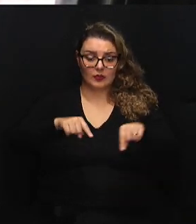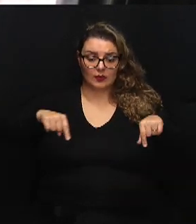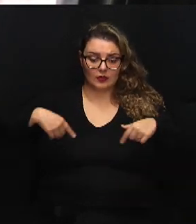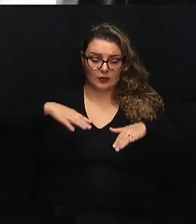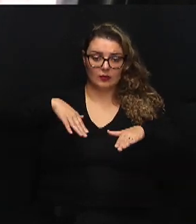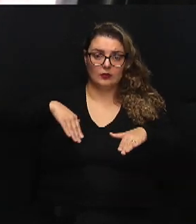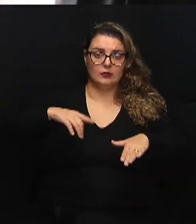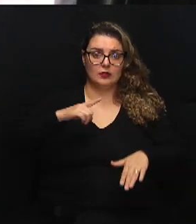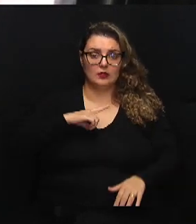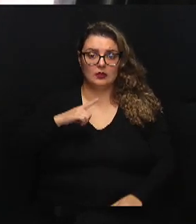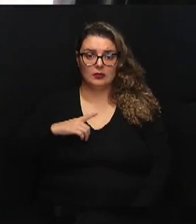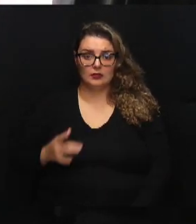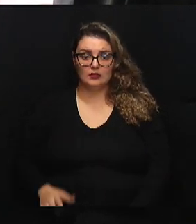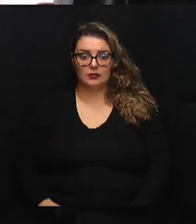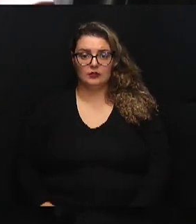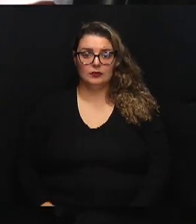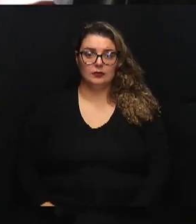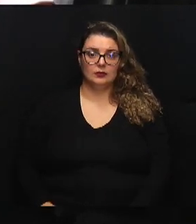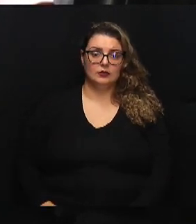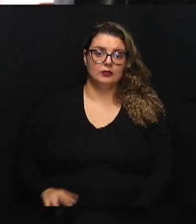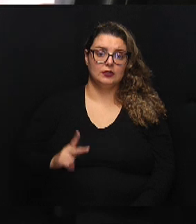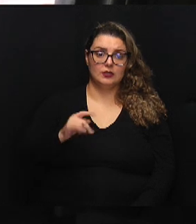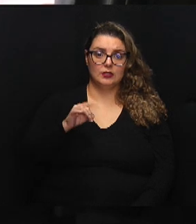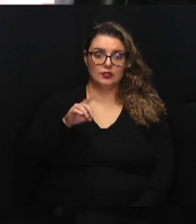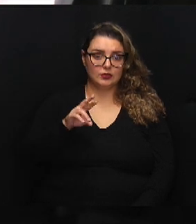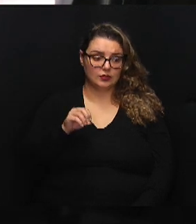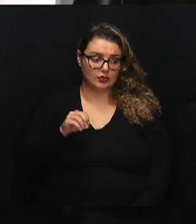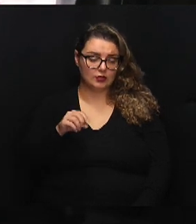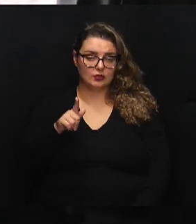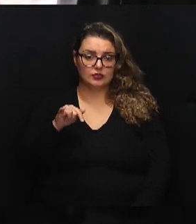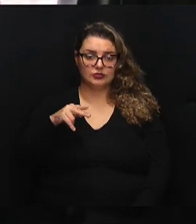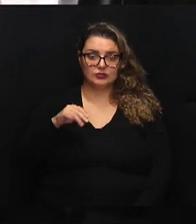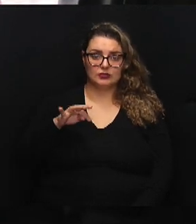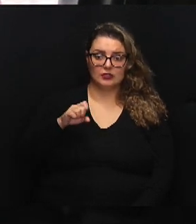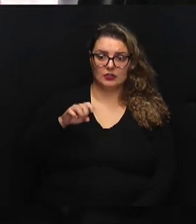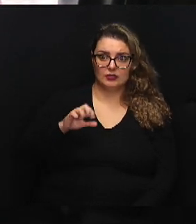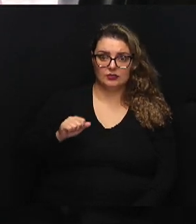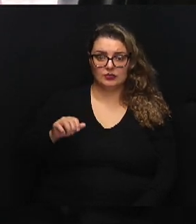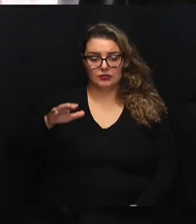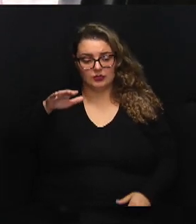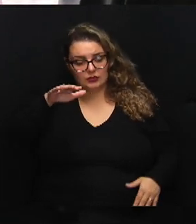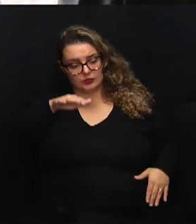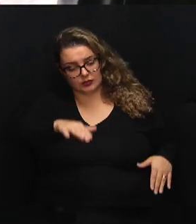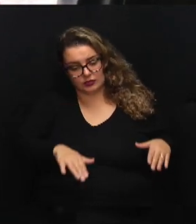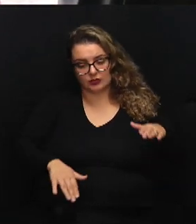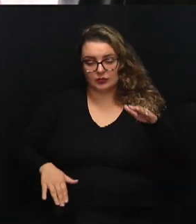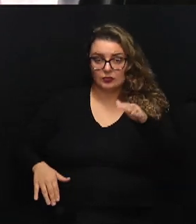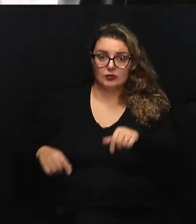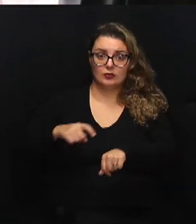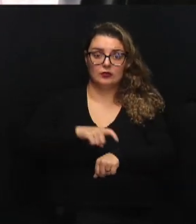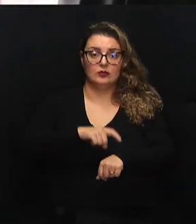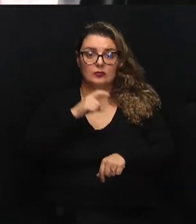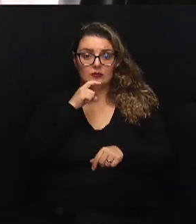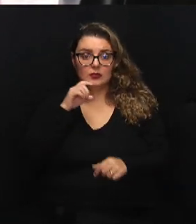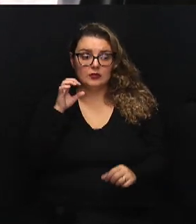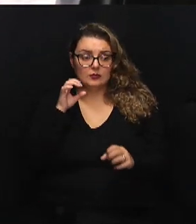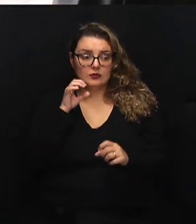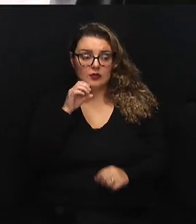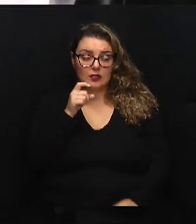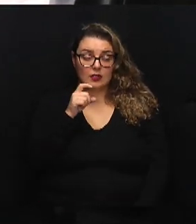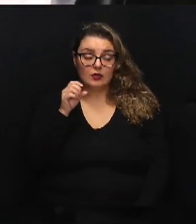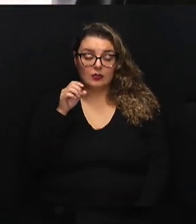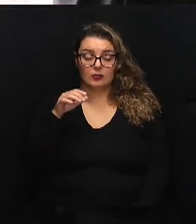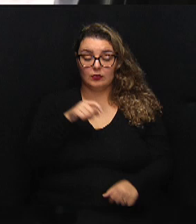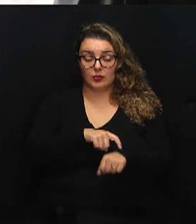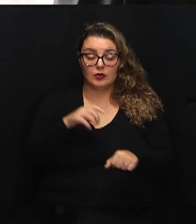funcionam também, tem aula de hidroginástica, tem aula de natação durante o período mais quente. E, além disso,